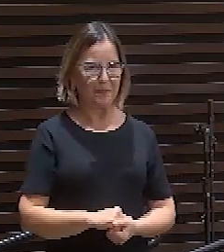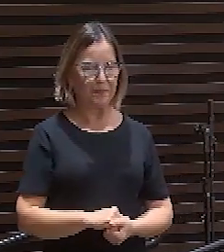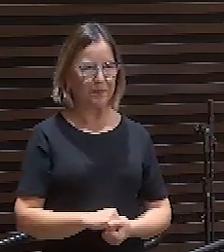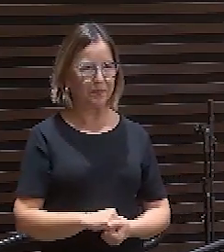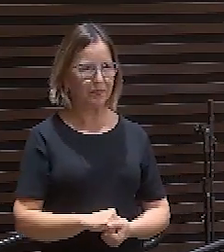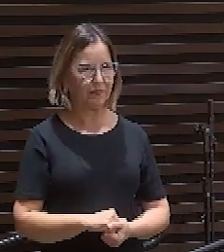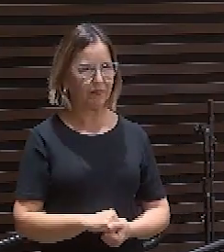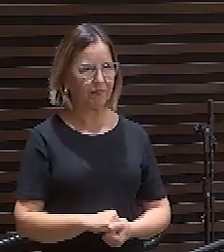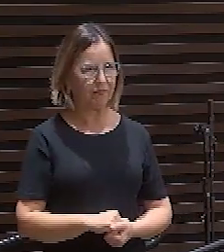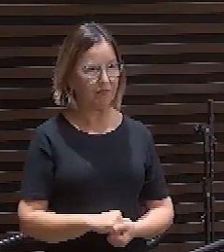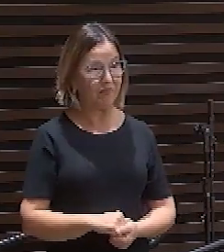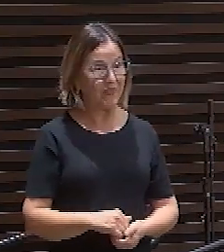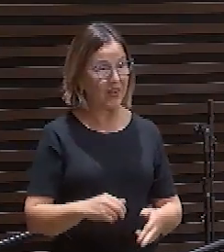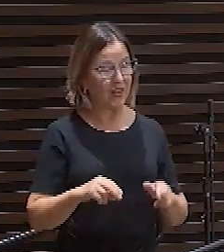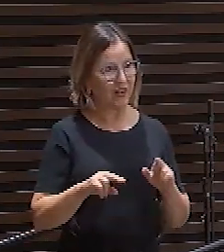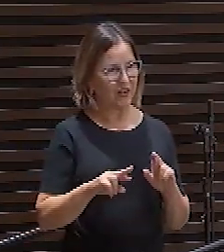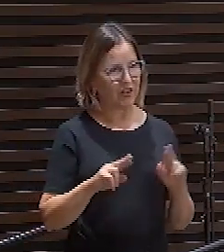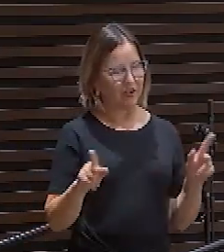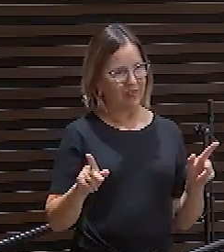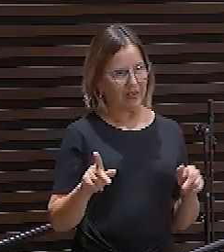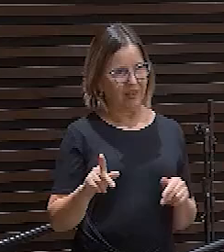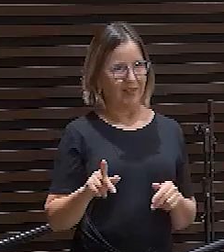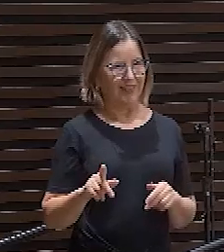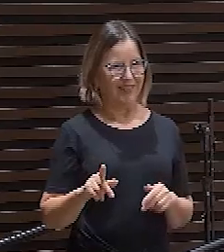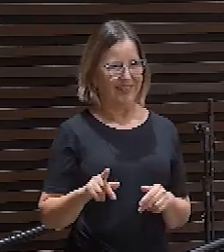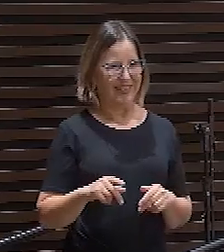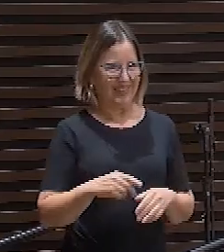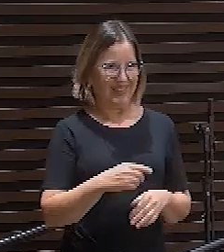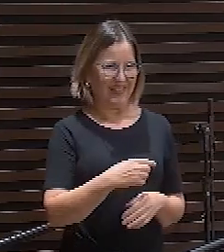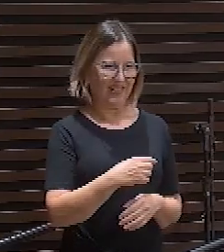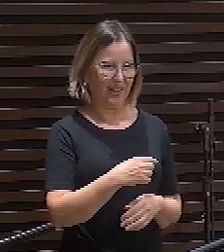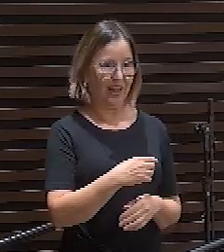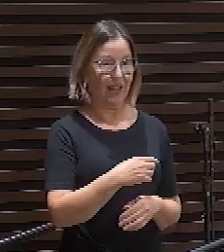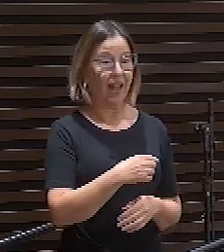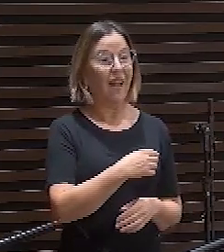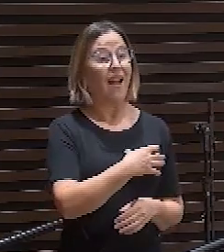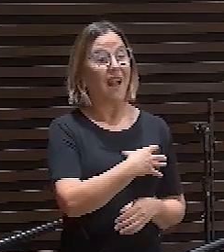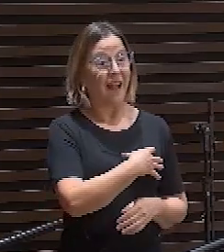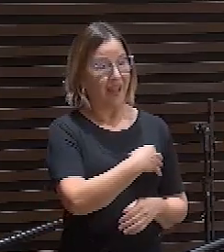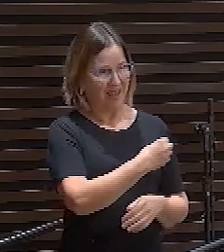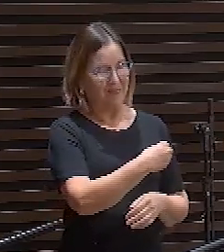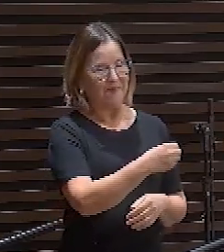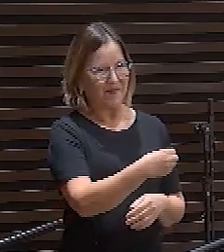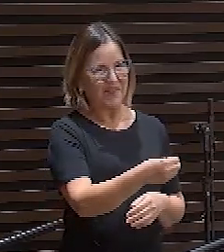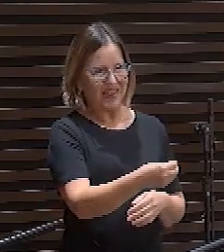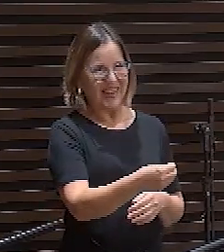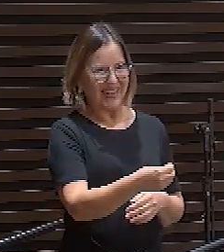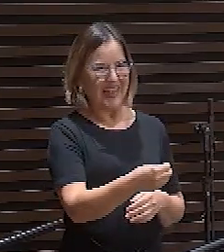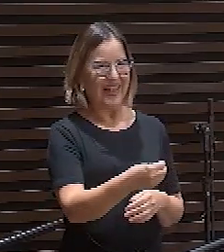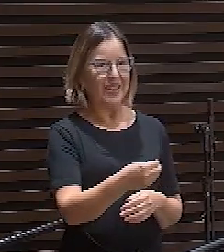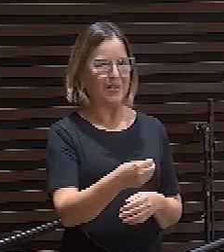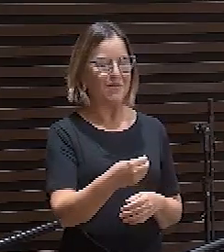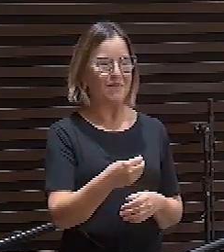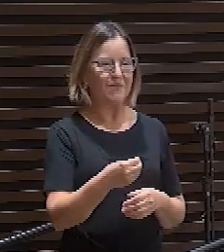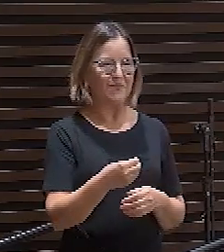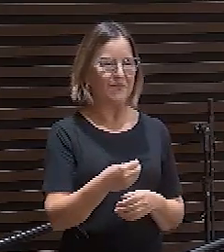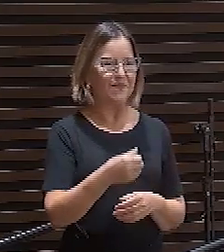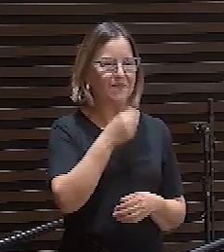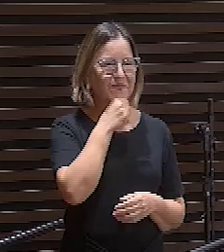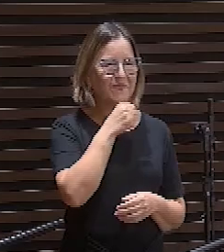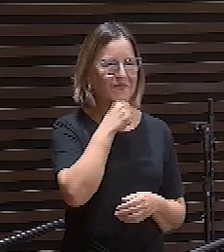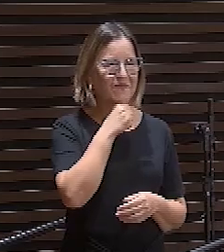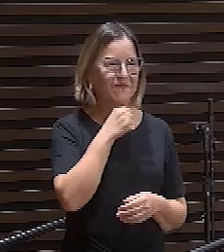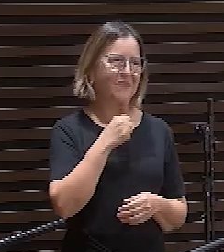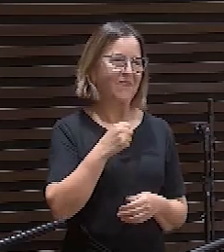Então, diferentemente do legado, a herança no Velho Testamento era um presente, um